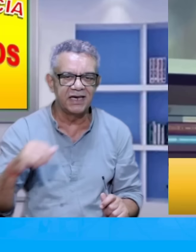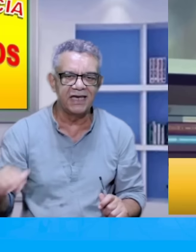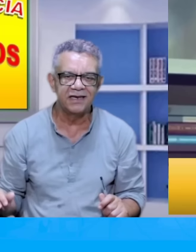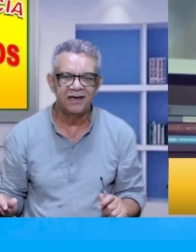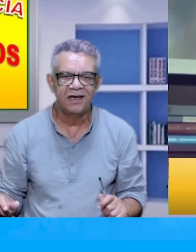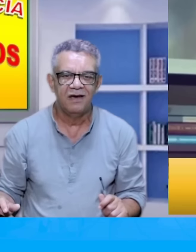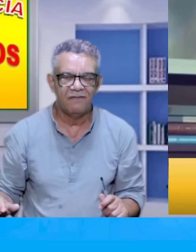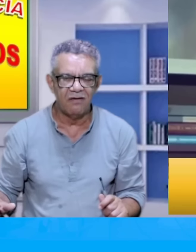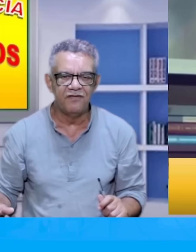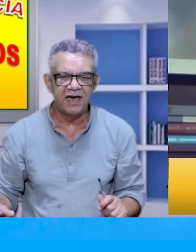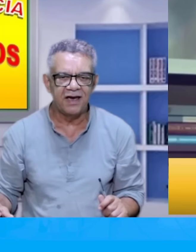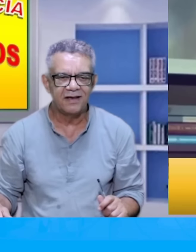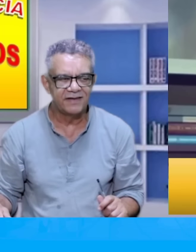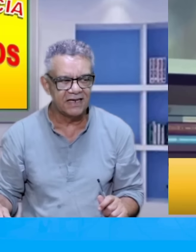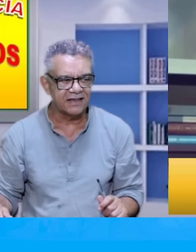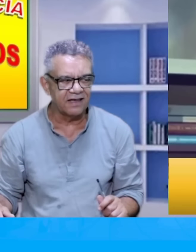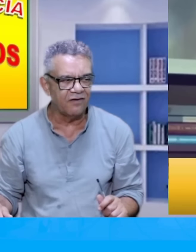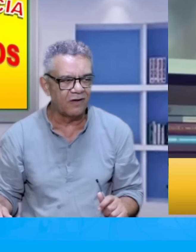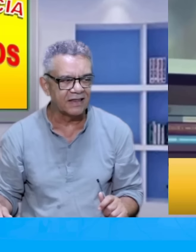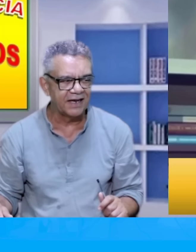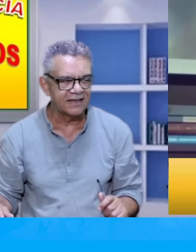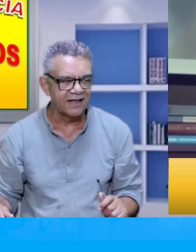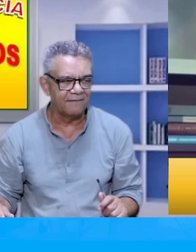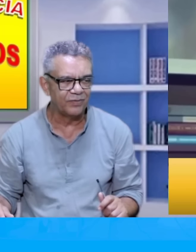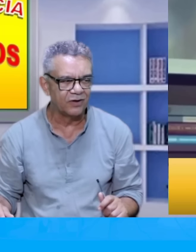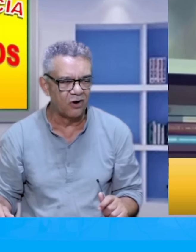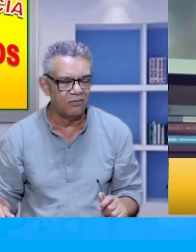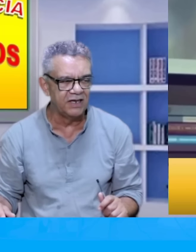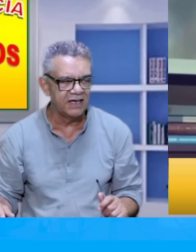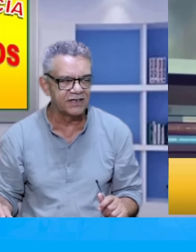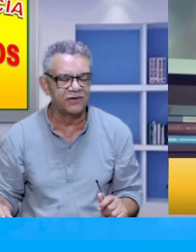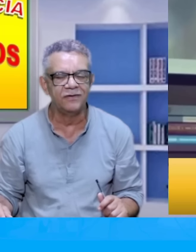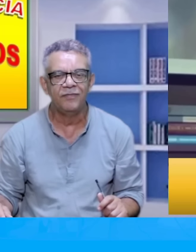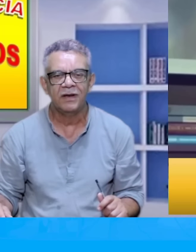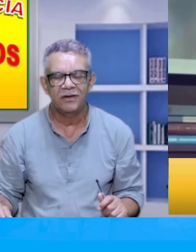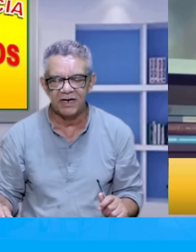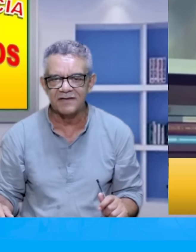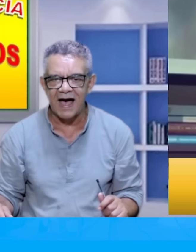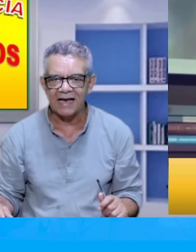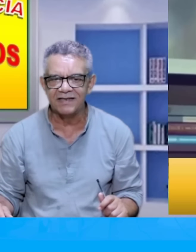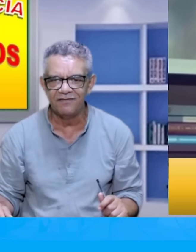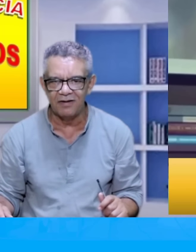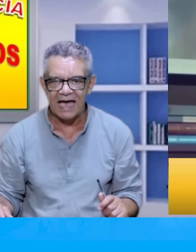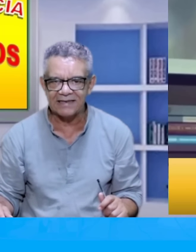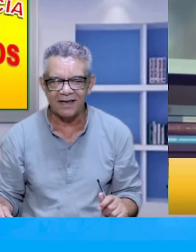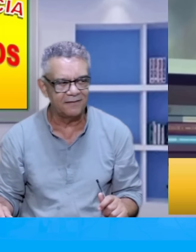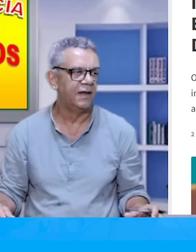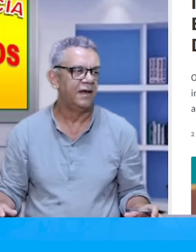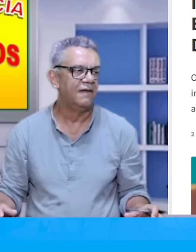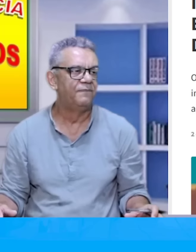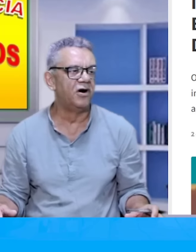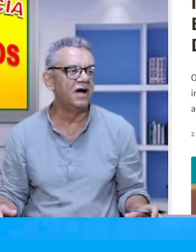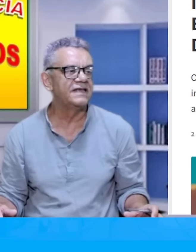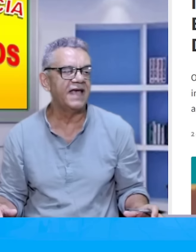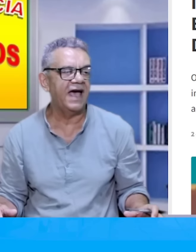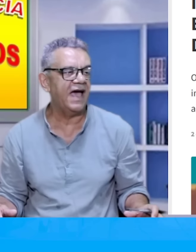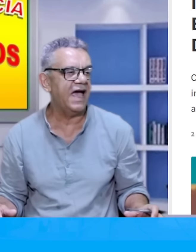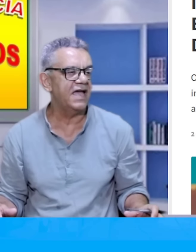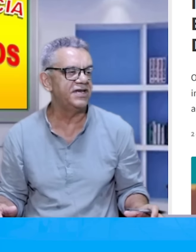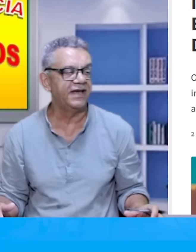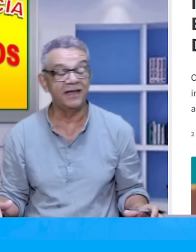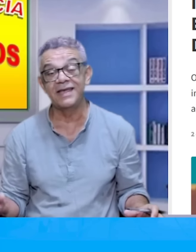fazer o seguinte? Vamos ver se ele já teve alguma treta com o ministro Nunes Marques? Vamos nessa? Pois